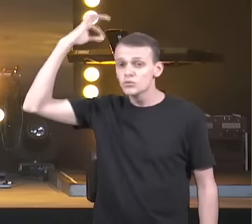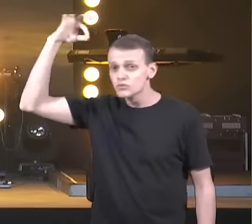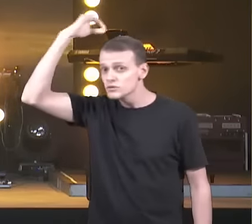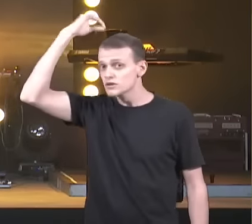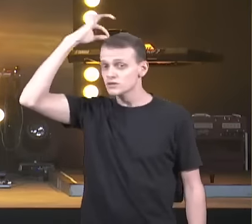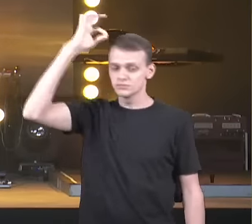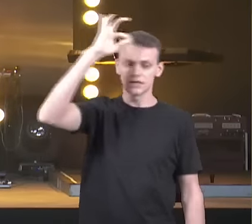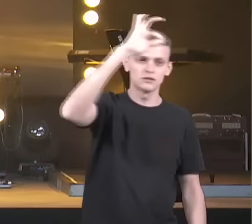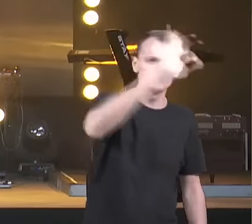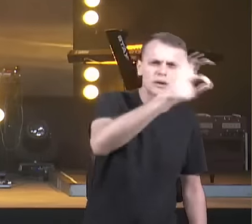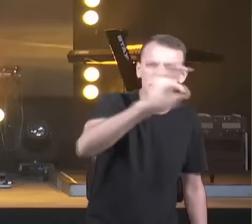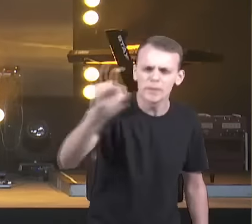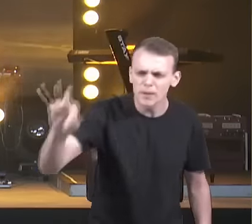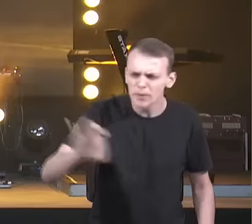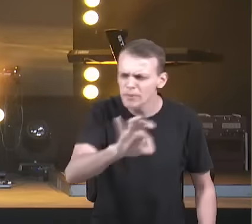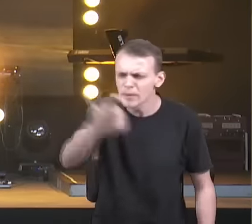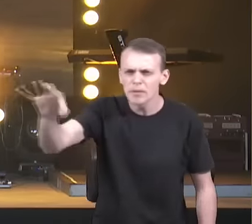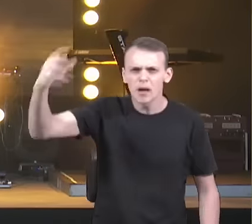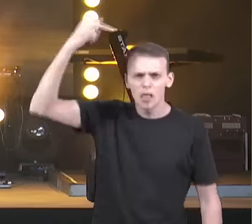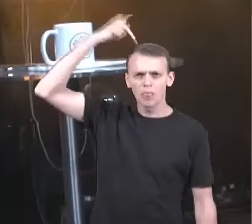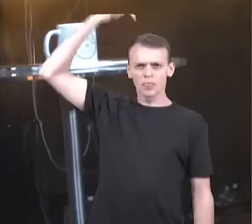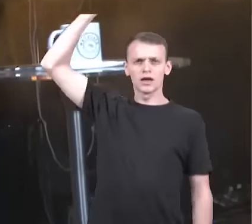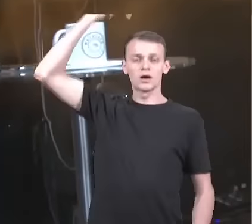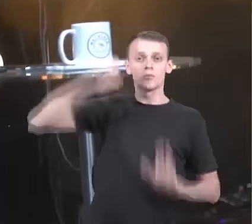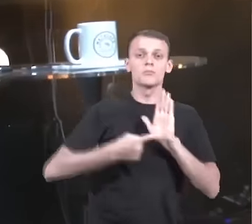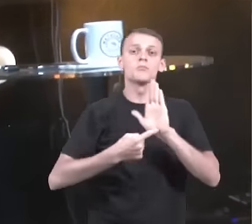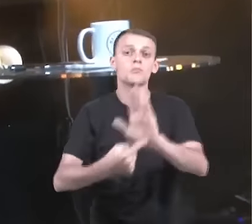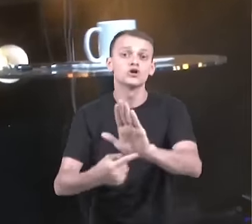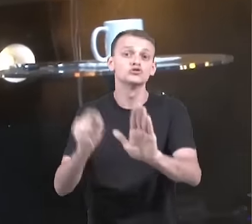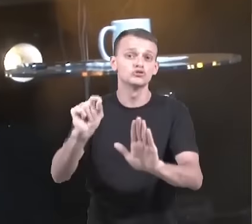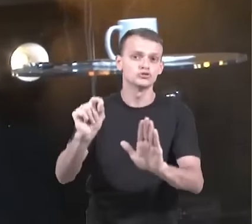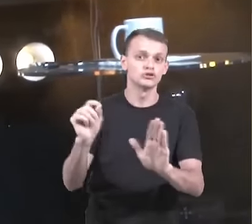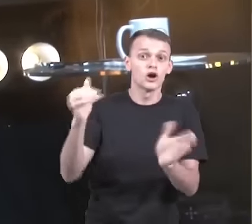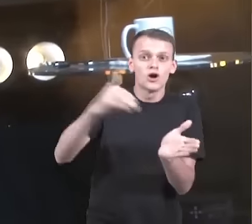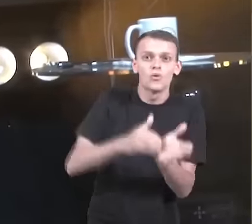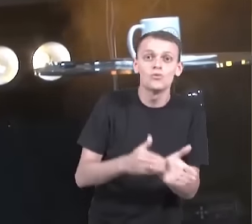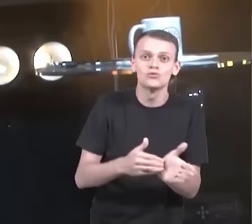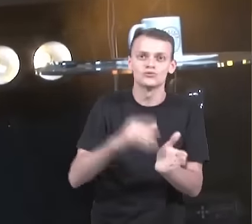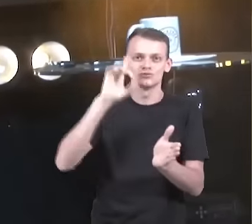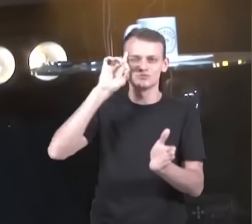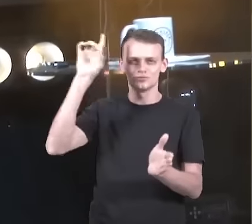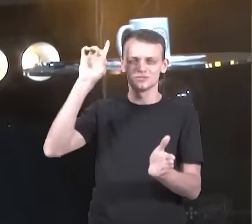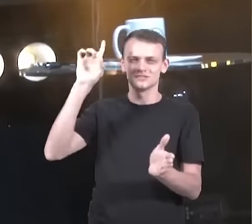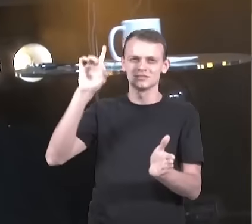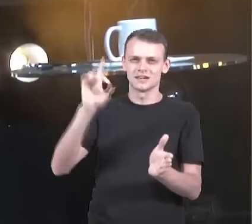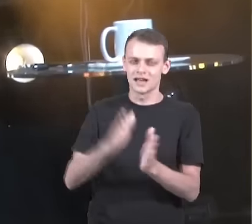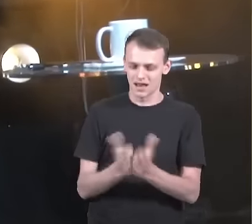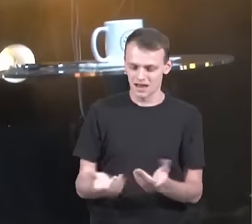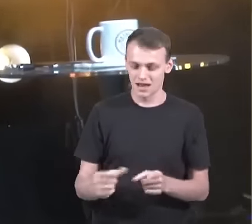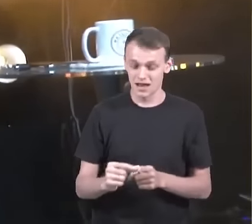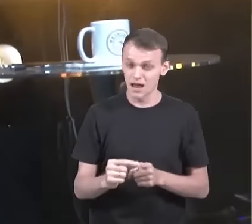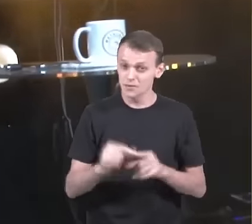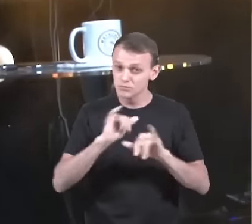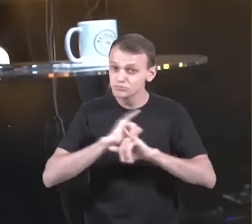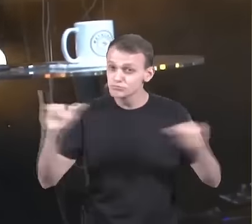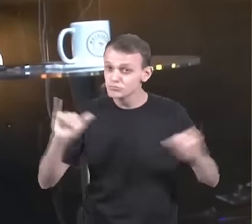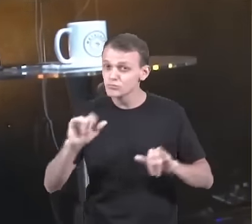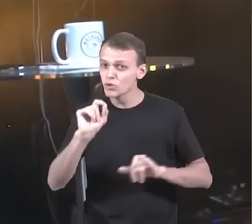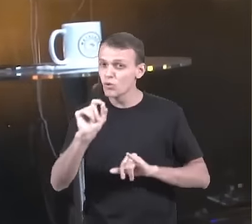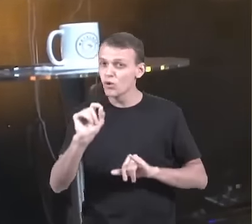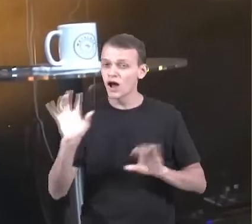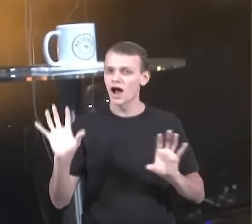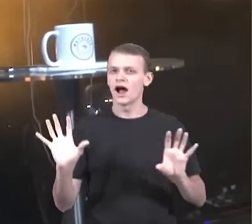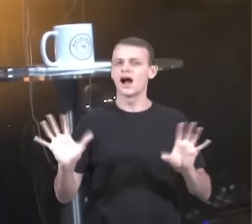Espírito sobre aquelas pessoas no dia de Pentecostes representava os últimos dias. E a Bíblia diz: e acontecerá